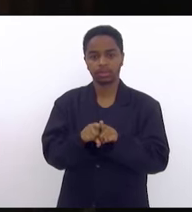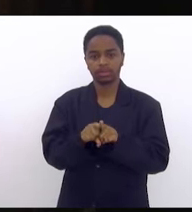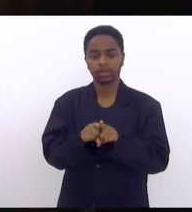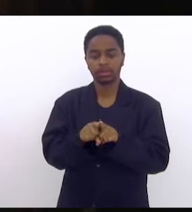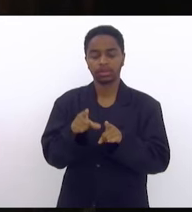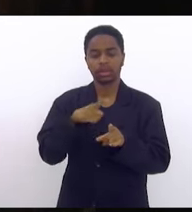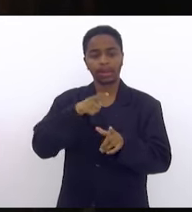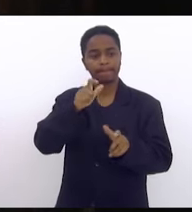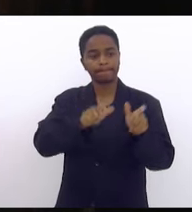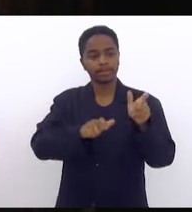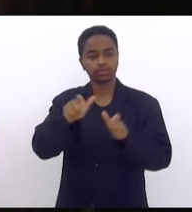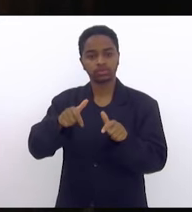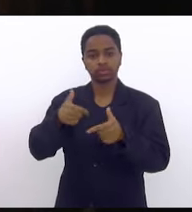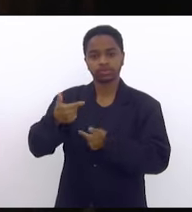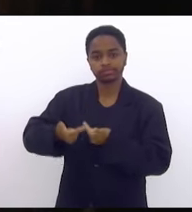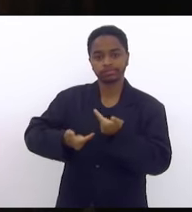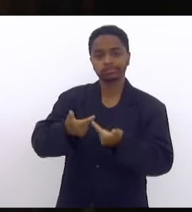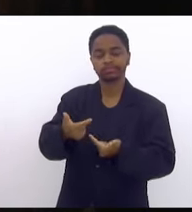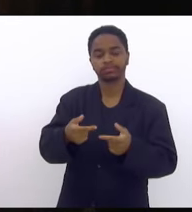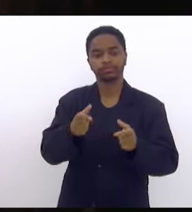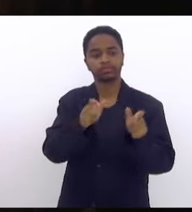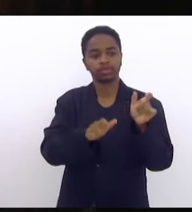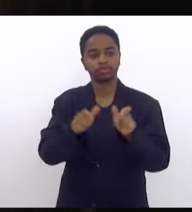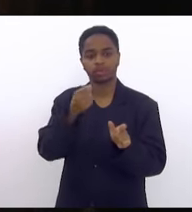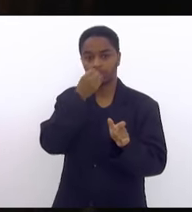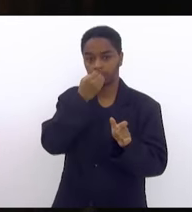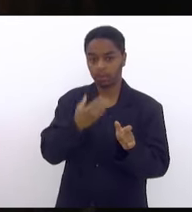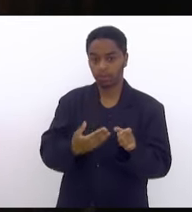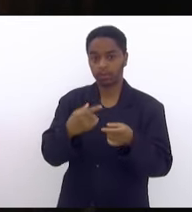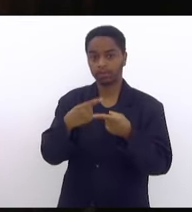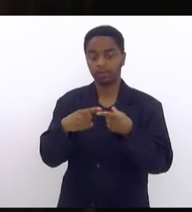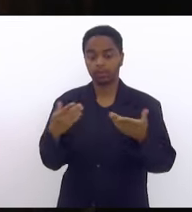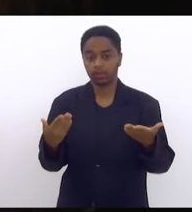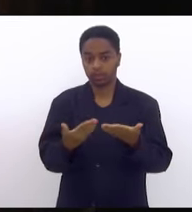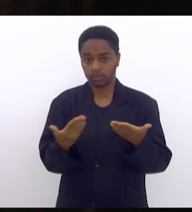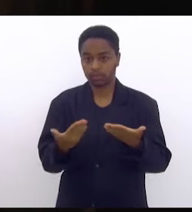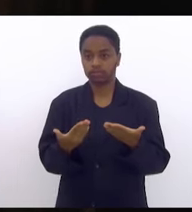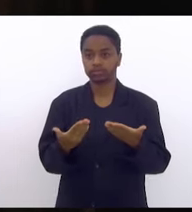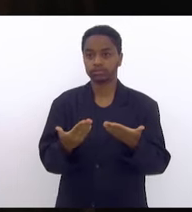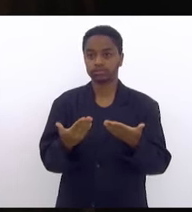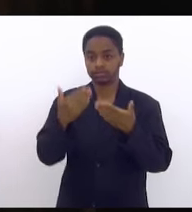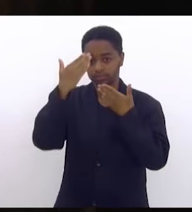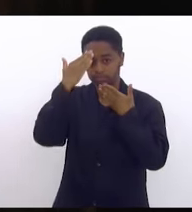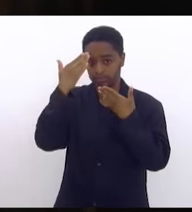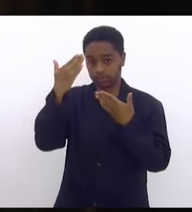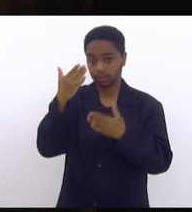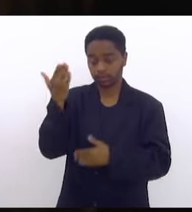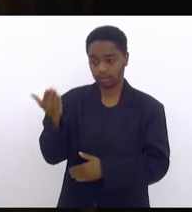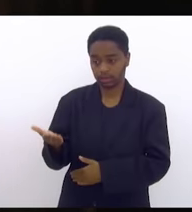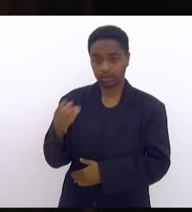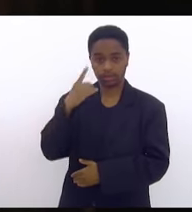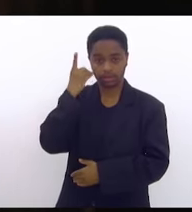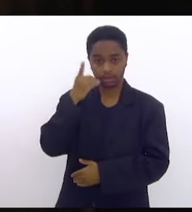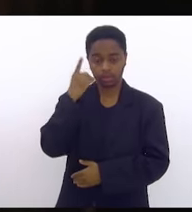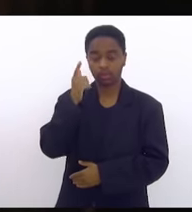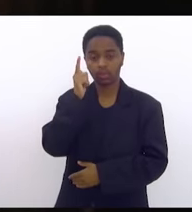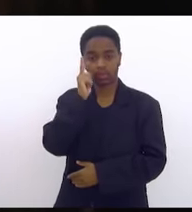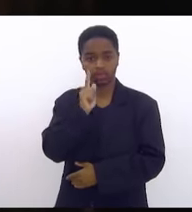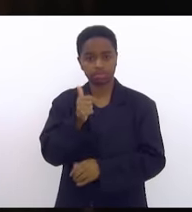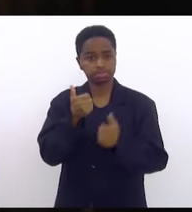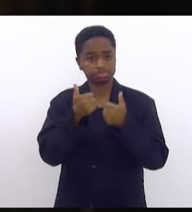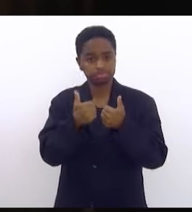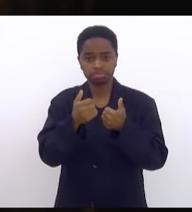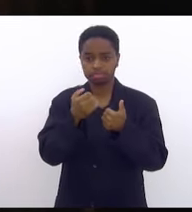de pessoas trabalhadoras, pessoas do bem, que hoje alcança, graças ao nosso deputado, um nível muito bom